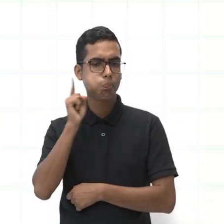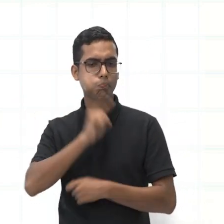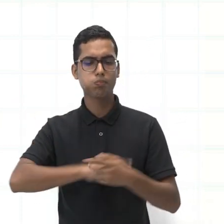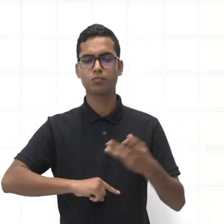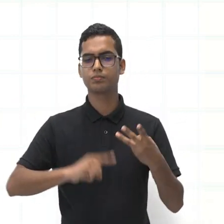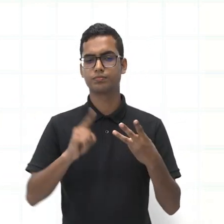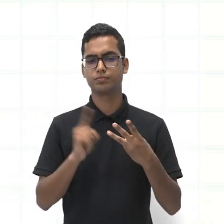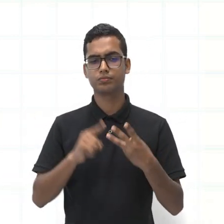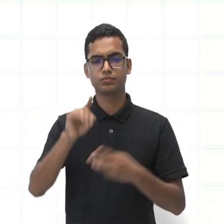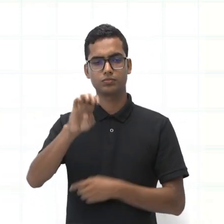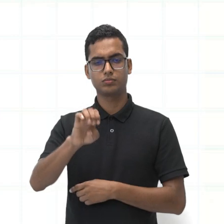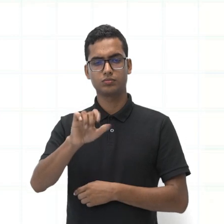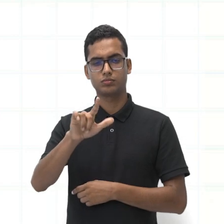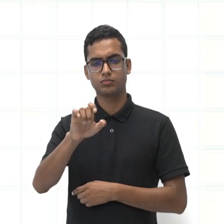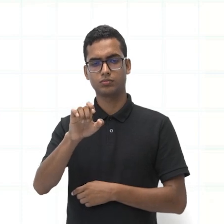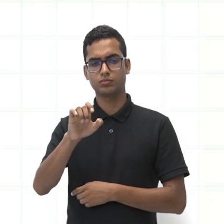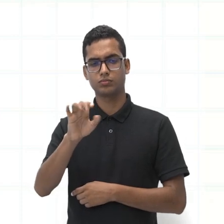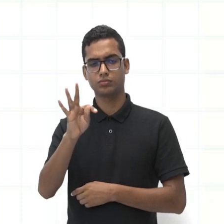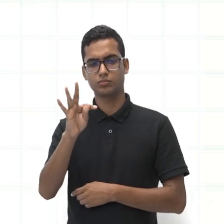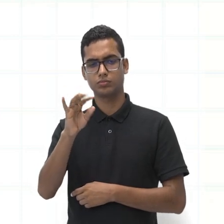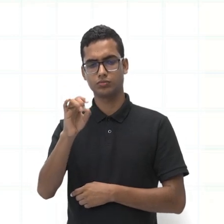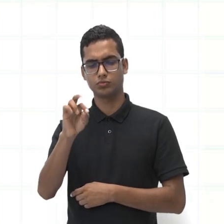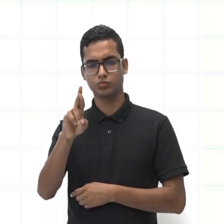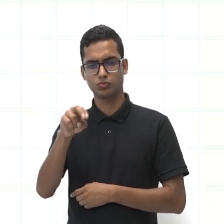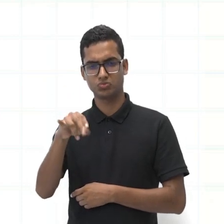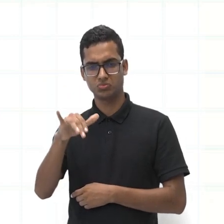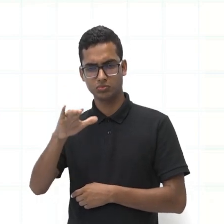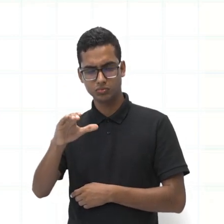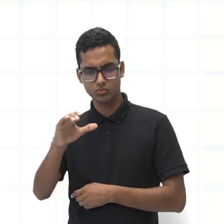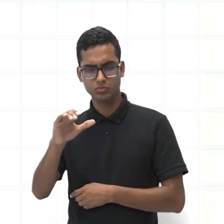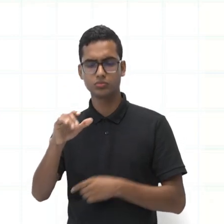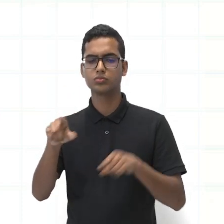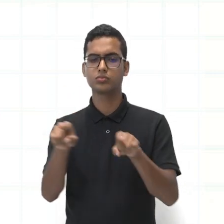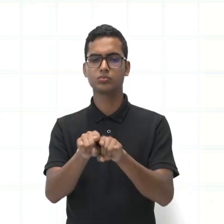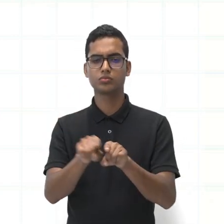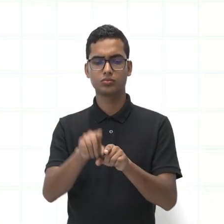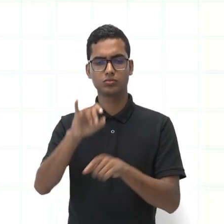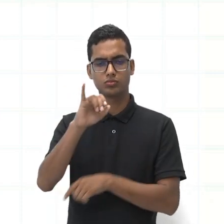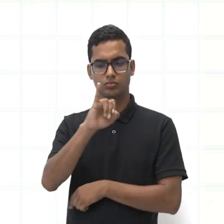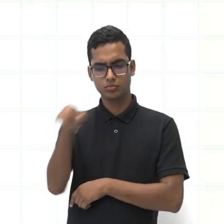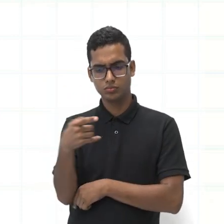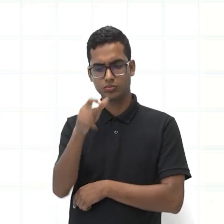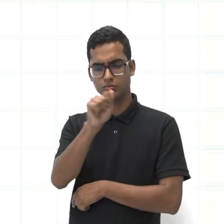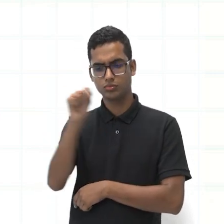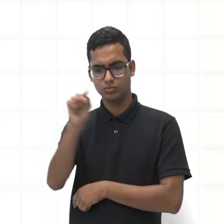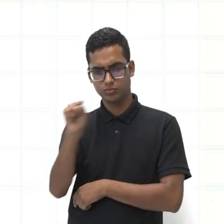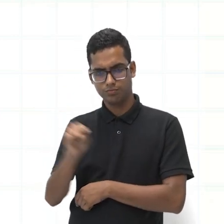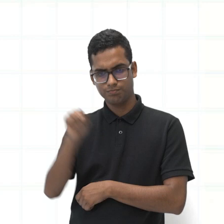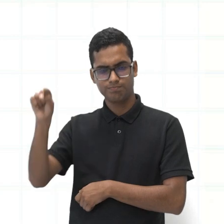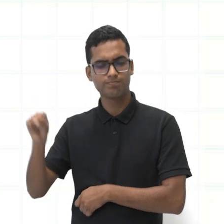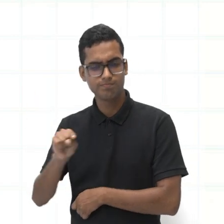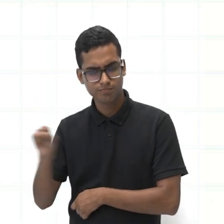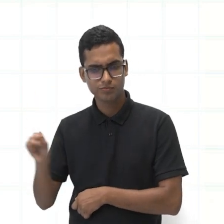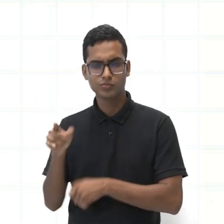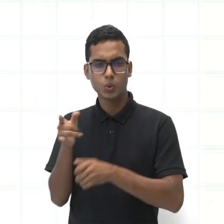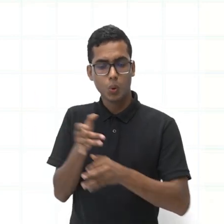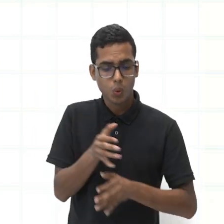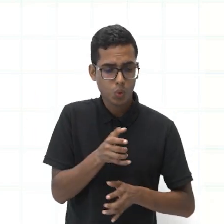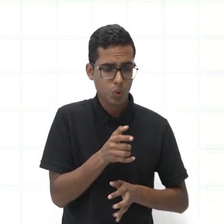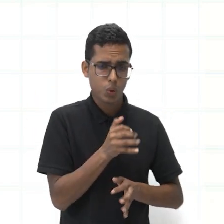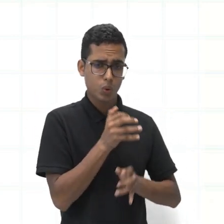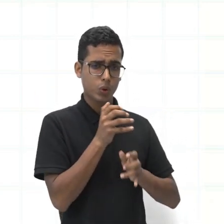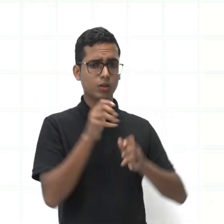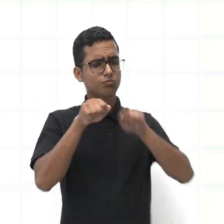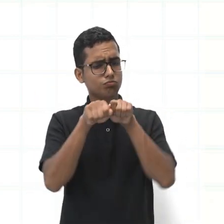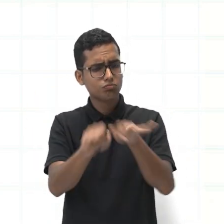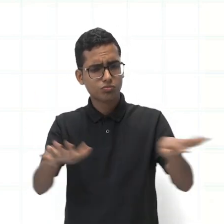americano. Electronic também, música eletrônica. Jazz, uma música também, muito comum nos Estados Unidos e que se espalhou pelo